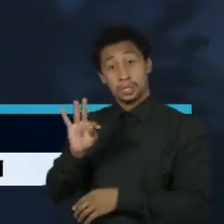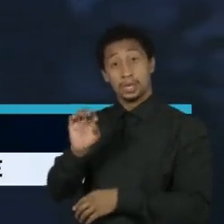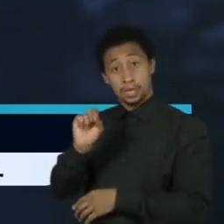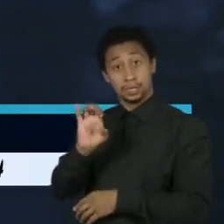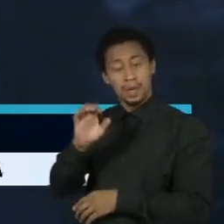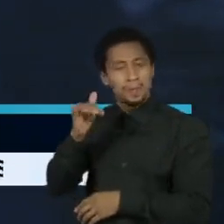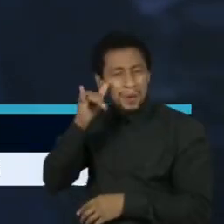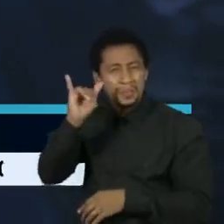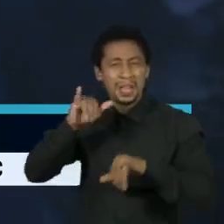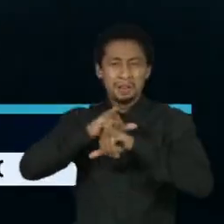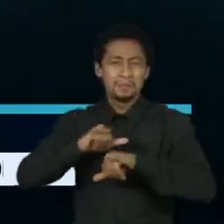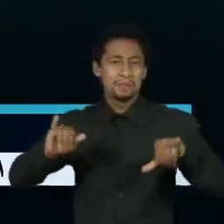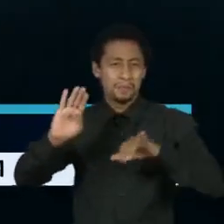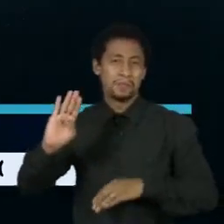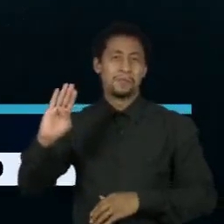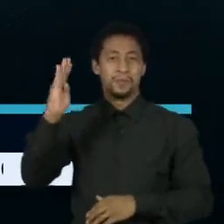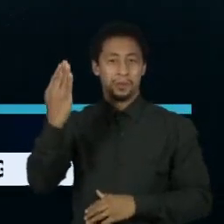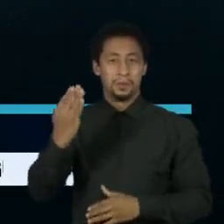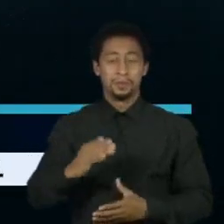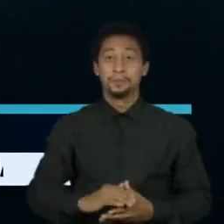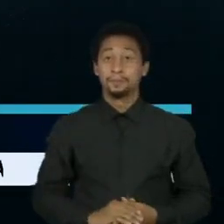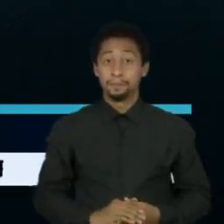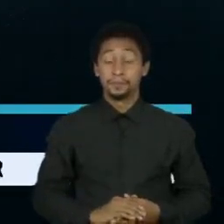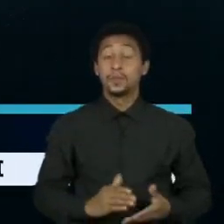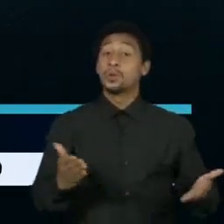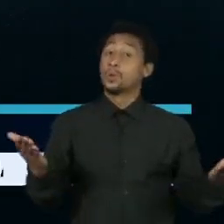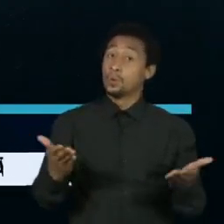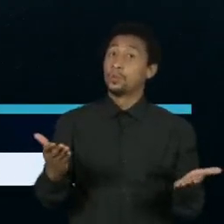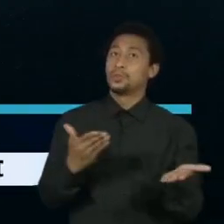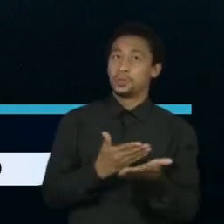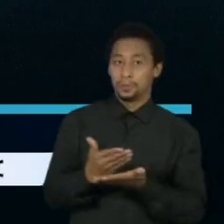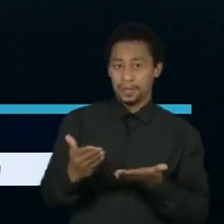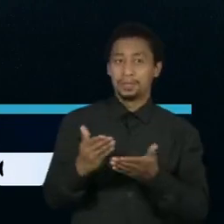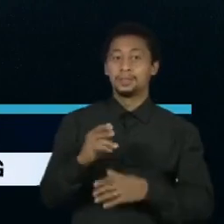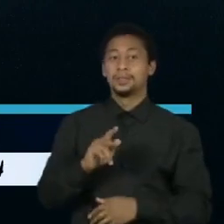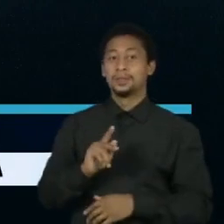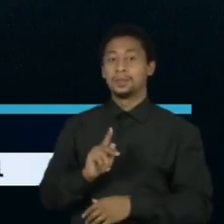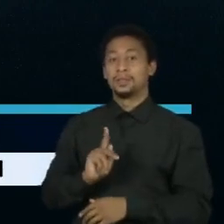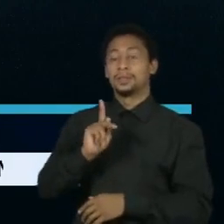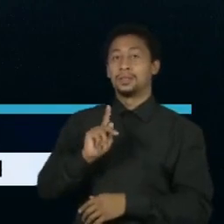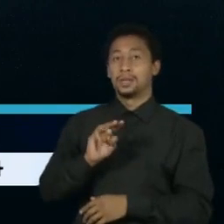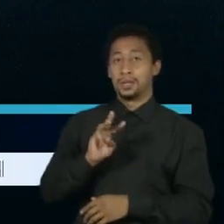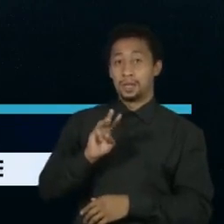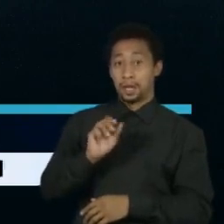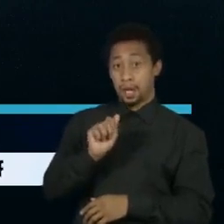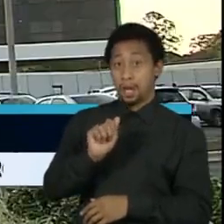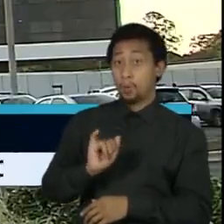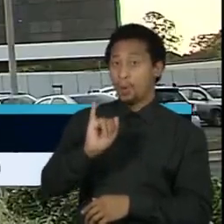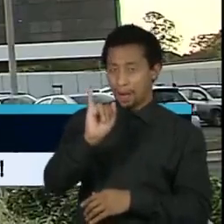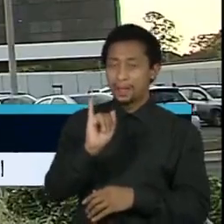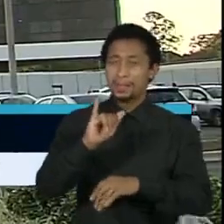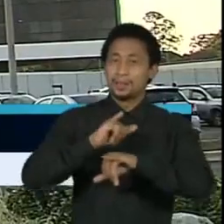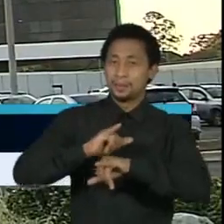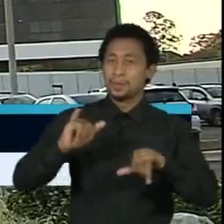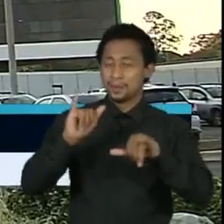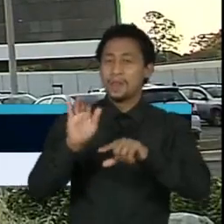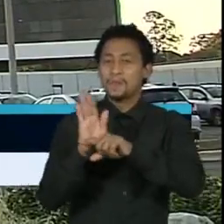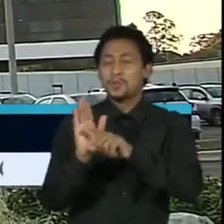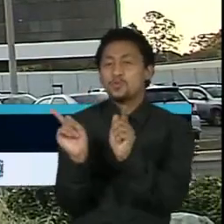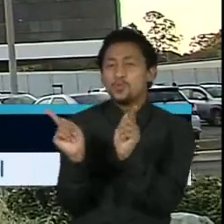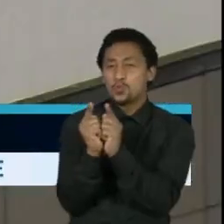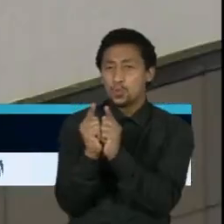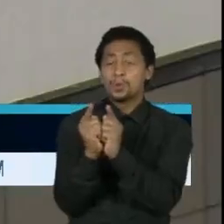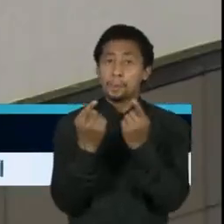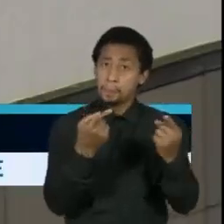as notícias falsas. A partir de hoje, o QUAI, aplicativo de compartilhamento de vídeos curtos em parceria com o